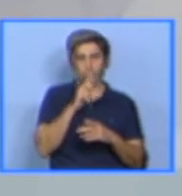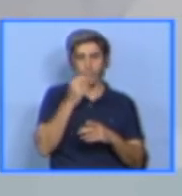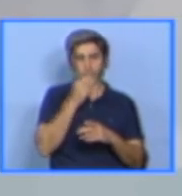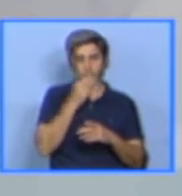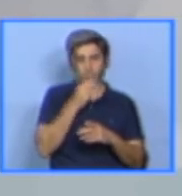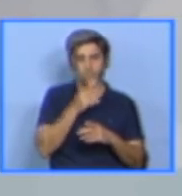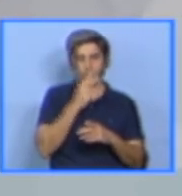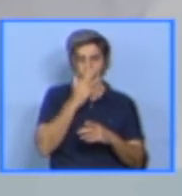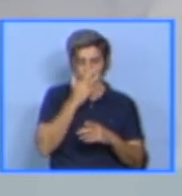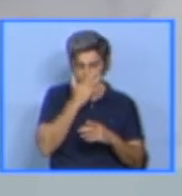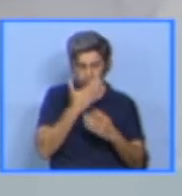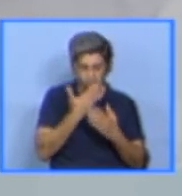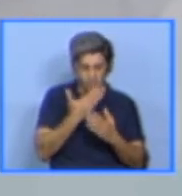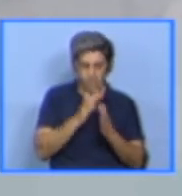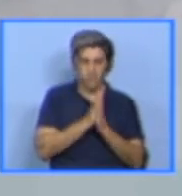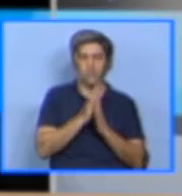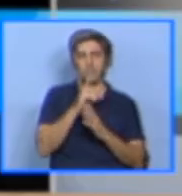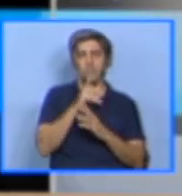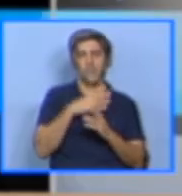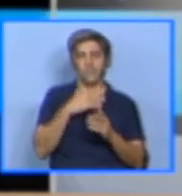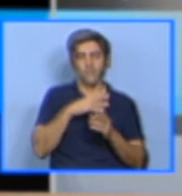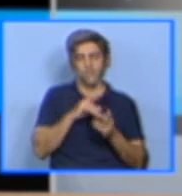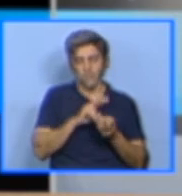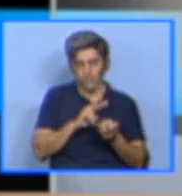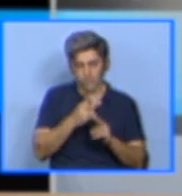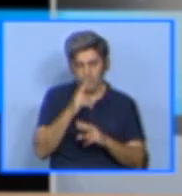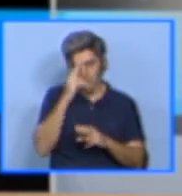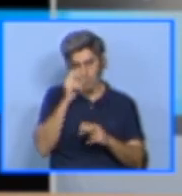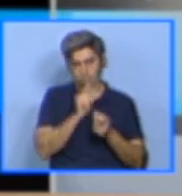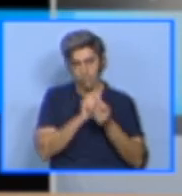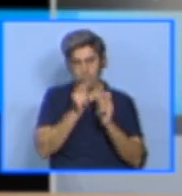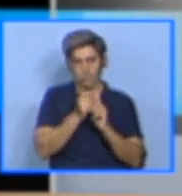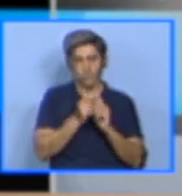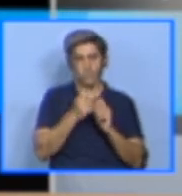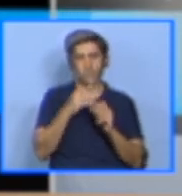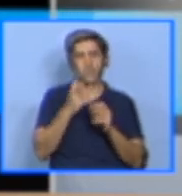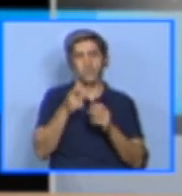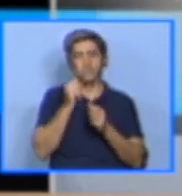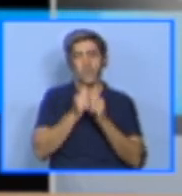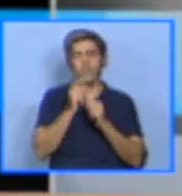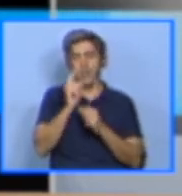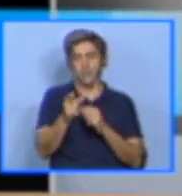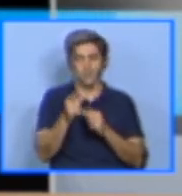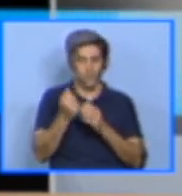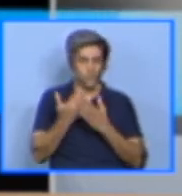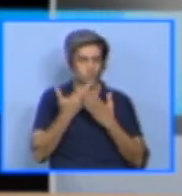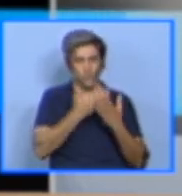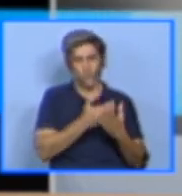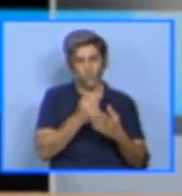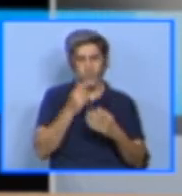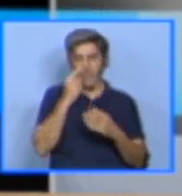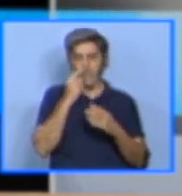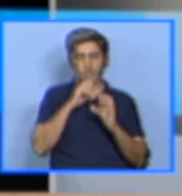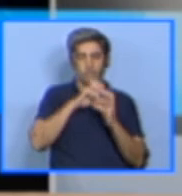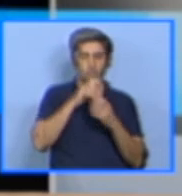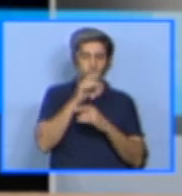esse pedido de oração pela conversão da Rússia. Qual o papel da ajuda à Igreja que sofre nesta ligação entre dois extremos do continente